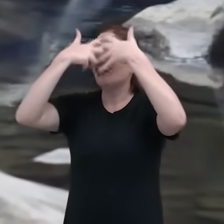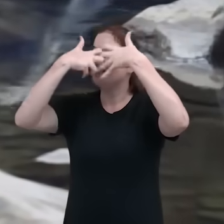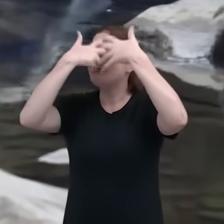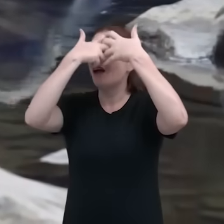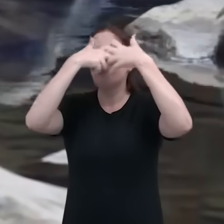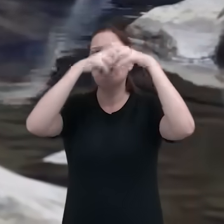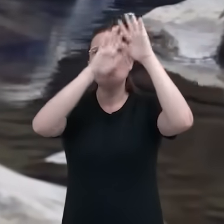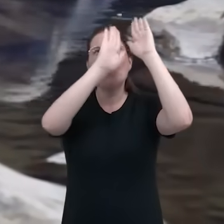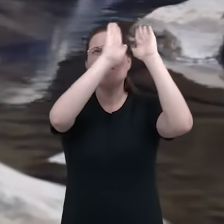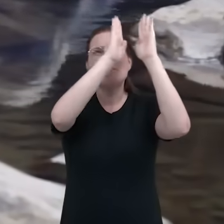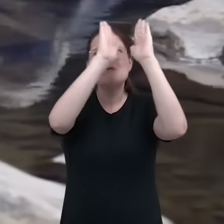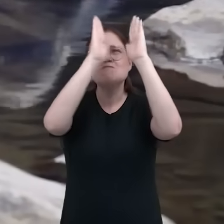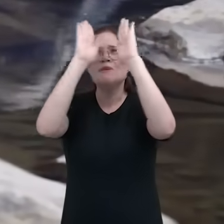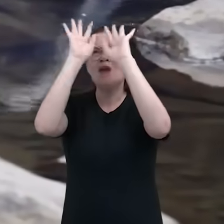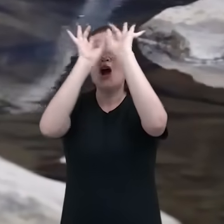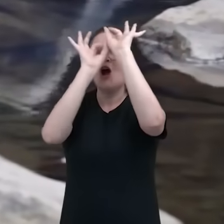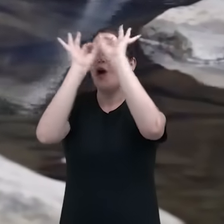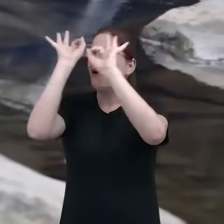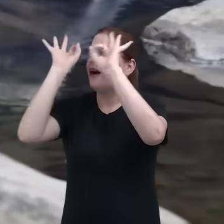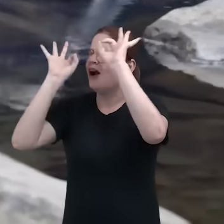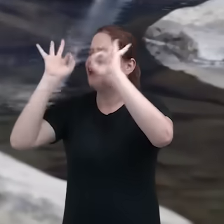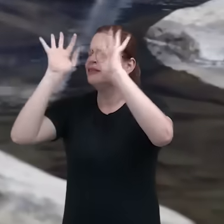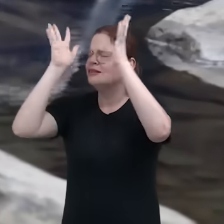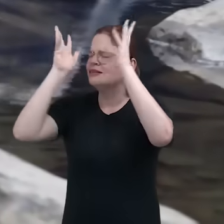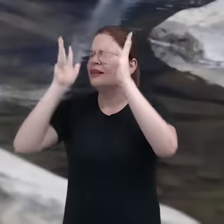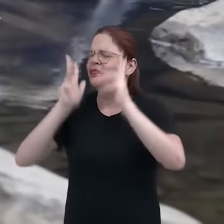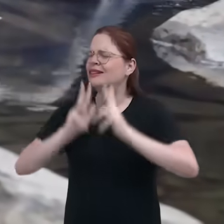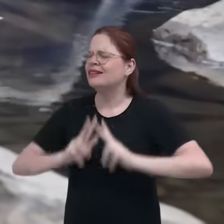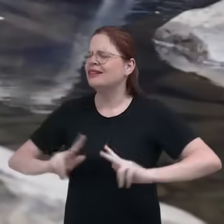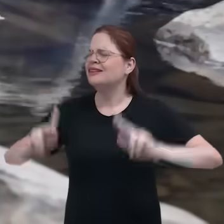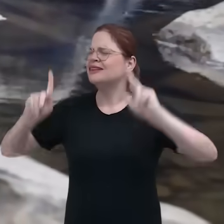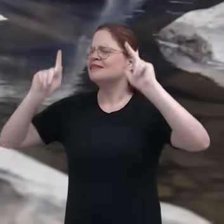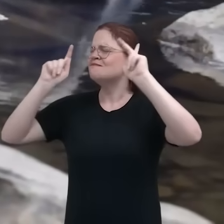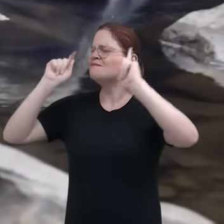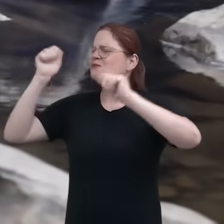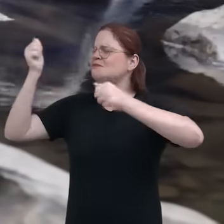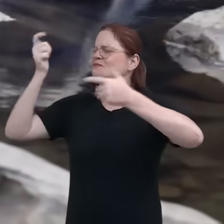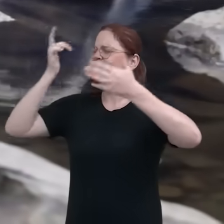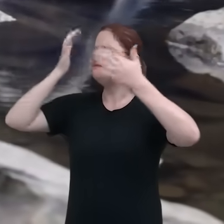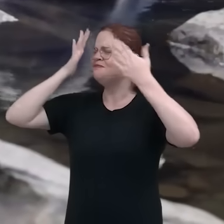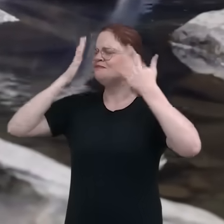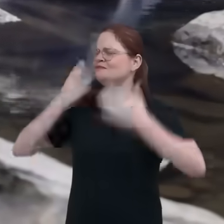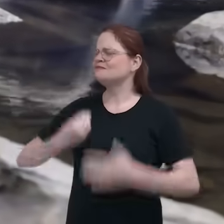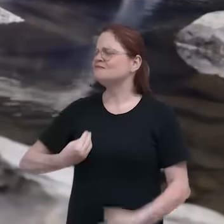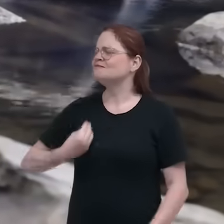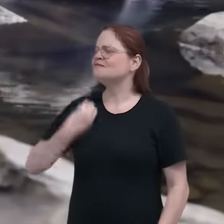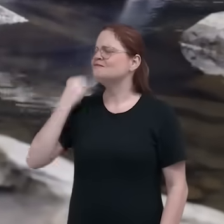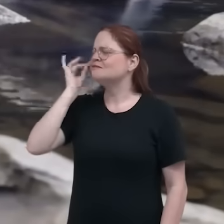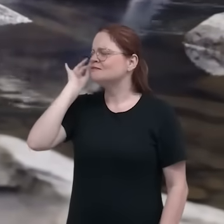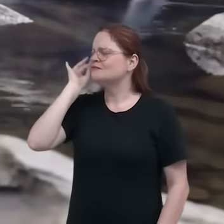pensamentos meus e dá-me, ó Pai, saúde